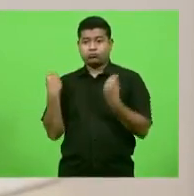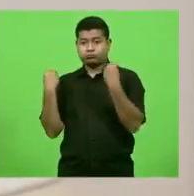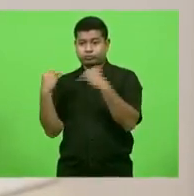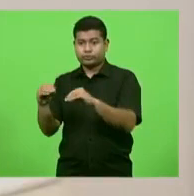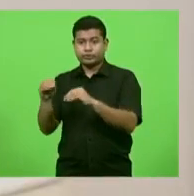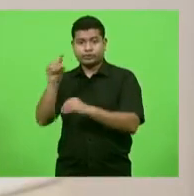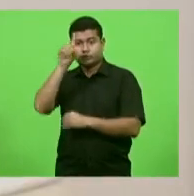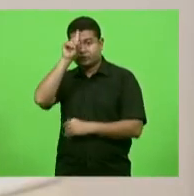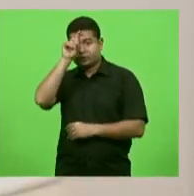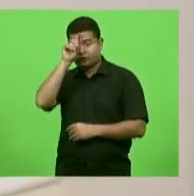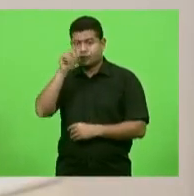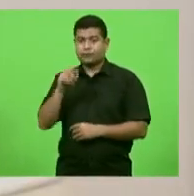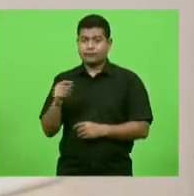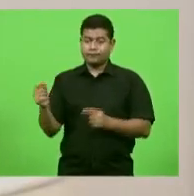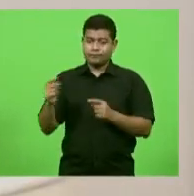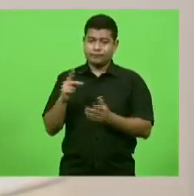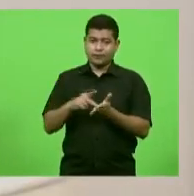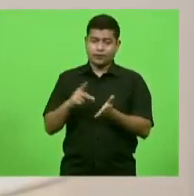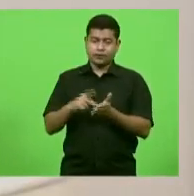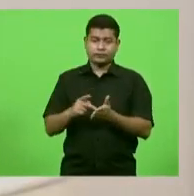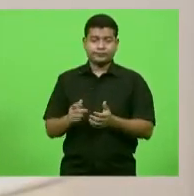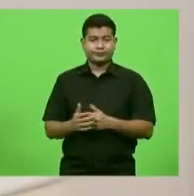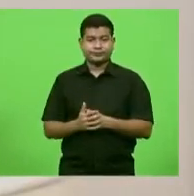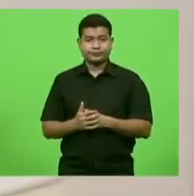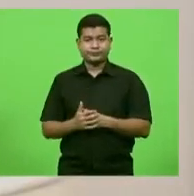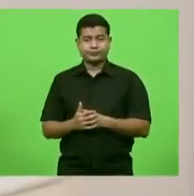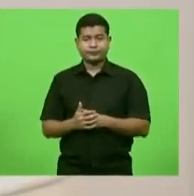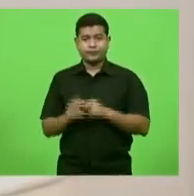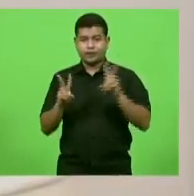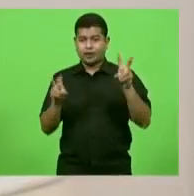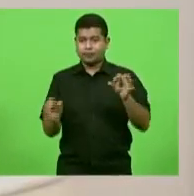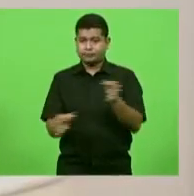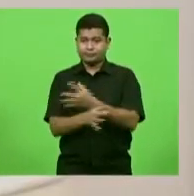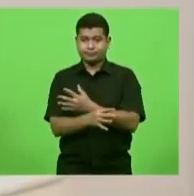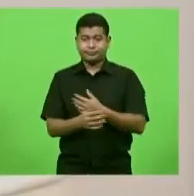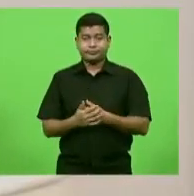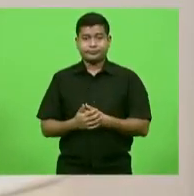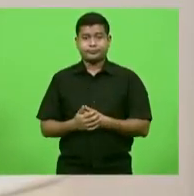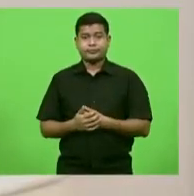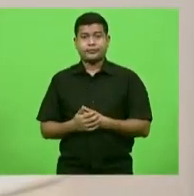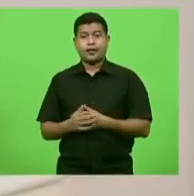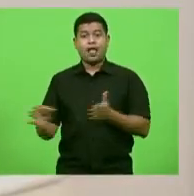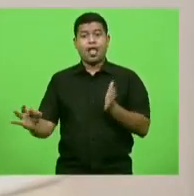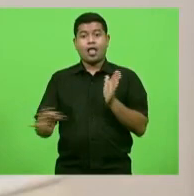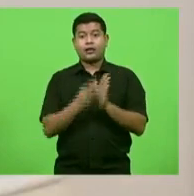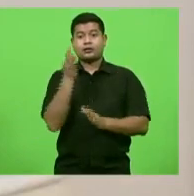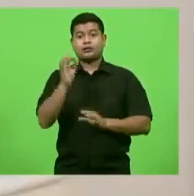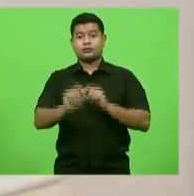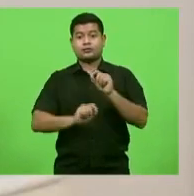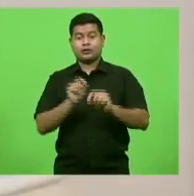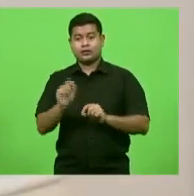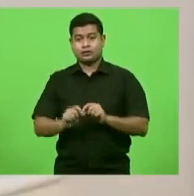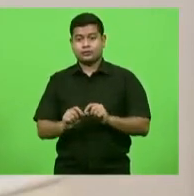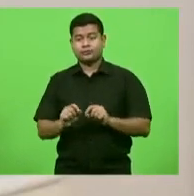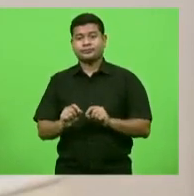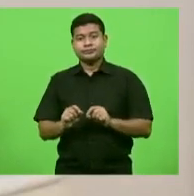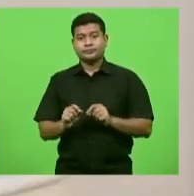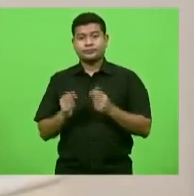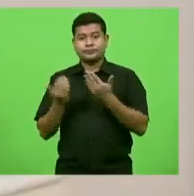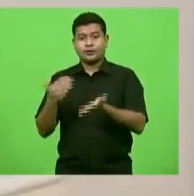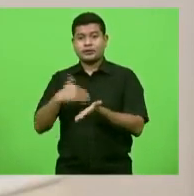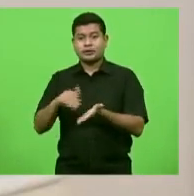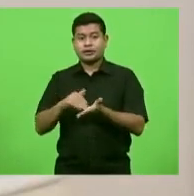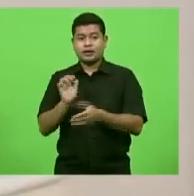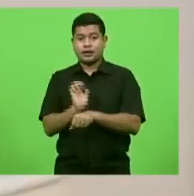hospitalares mesmo, fecha aspas. Insta destacar que o secretário da Secretaria de Estado da